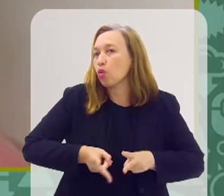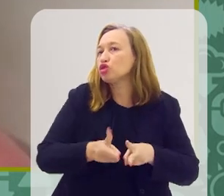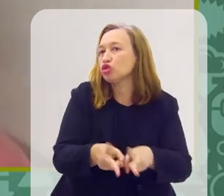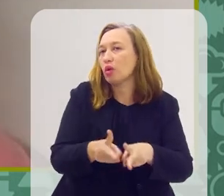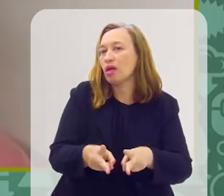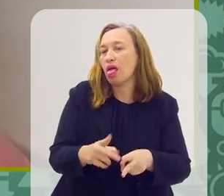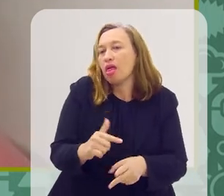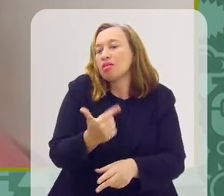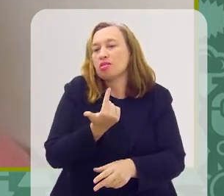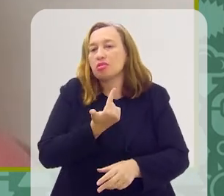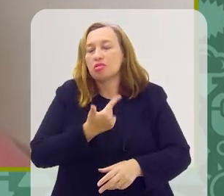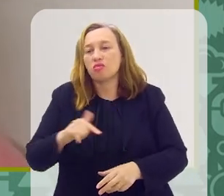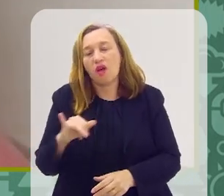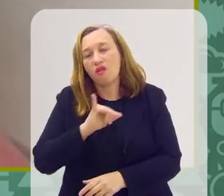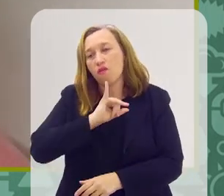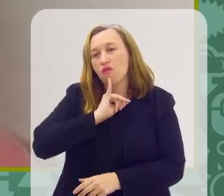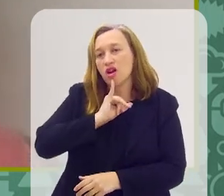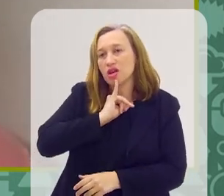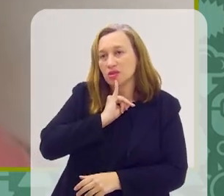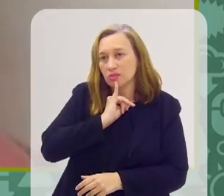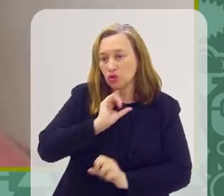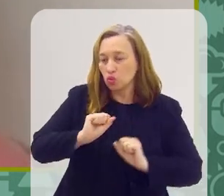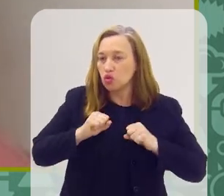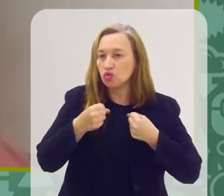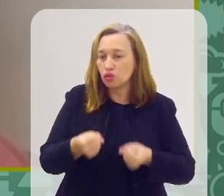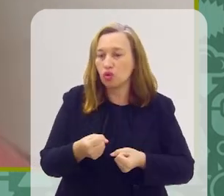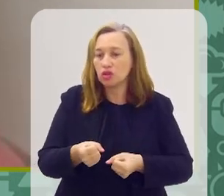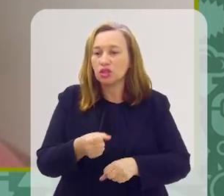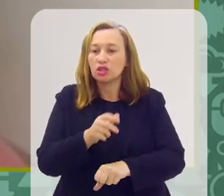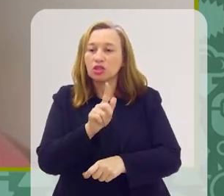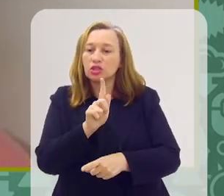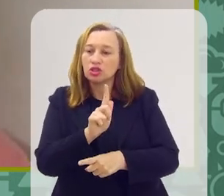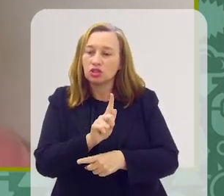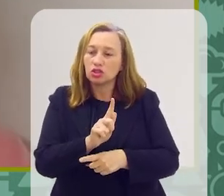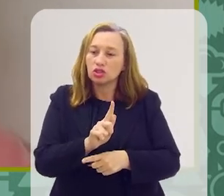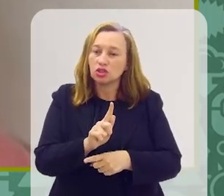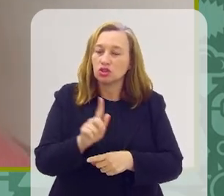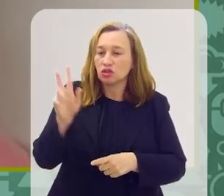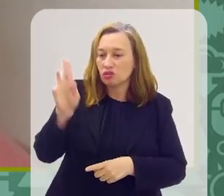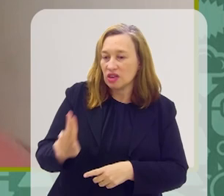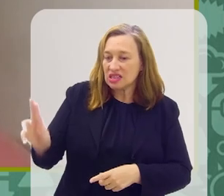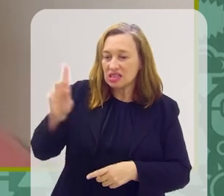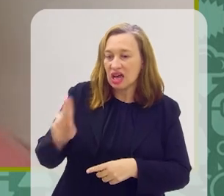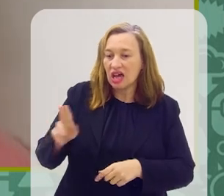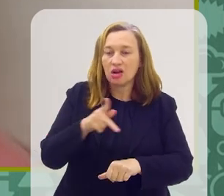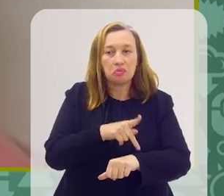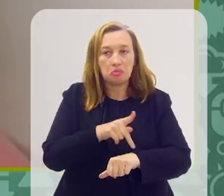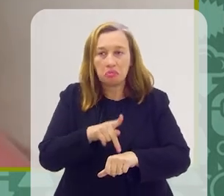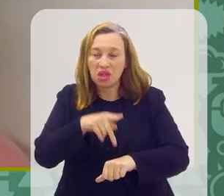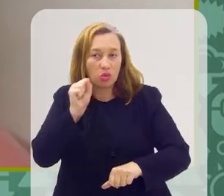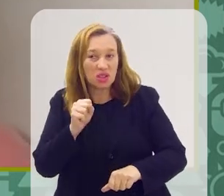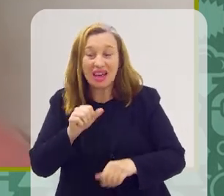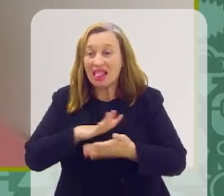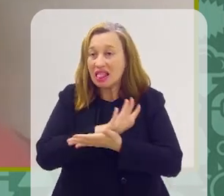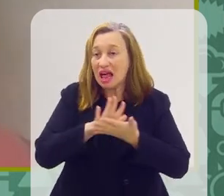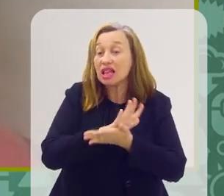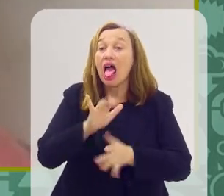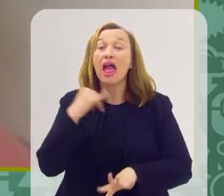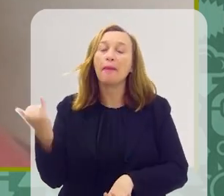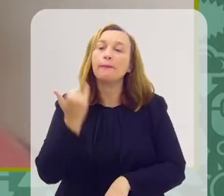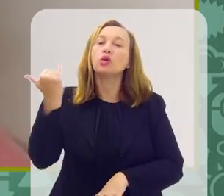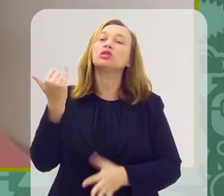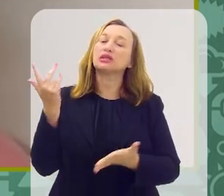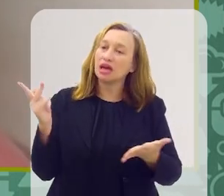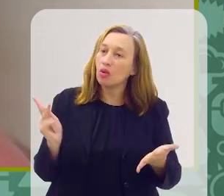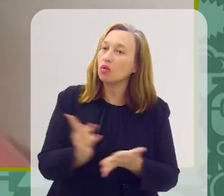posso dizer que a gente não tem, infelizmente, nos cursos de graduação, em algumas redes também de educação. É